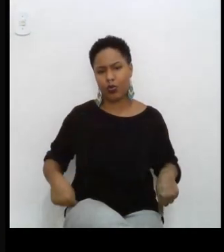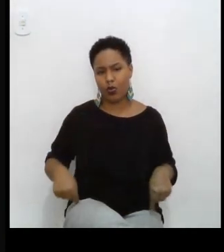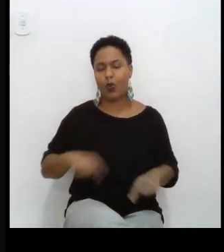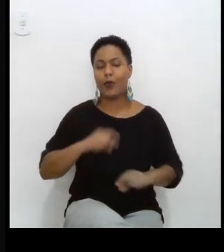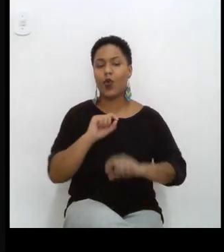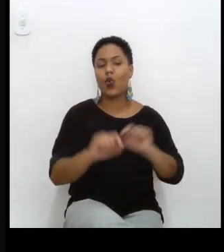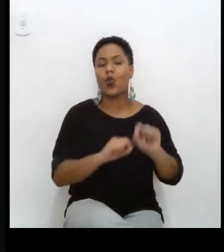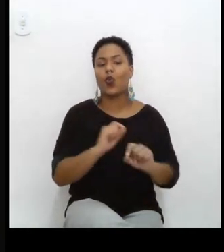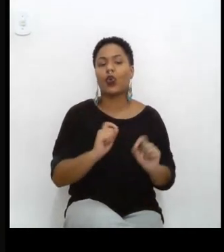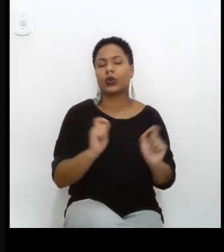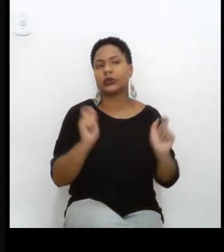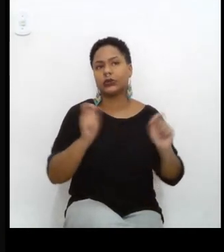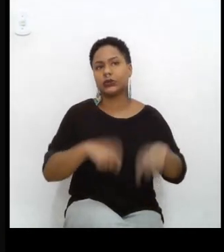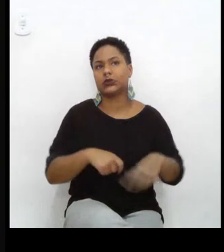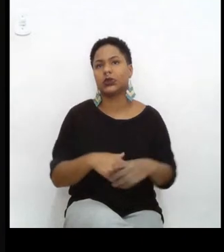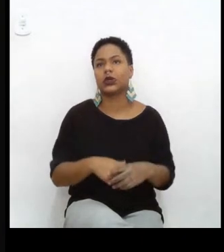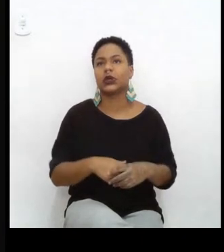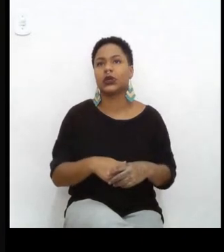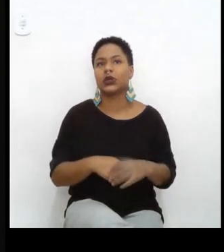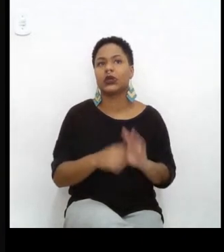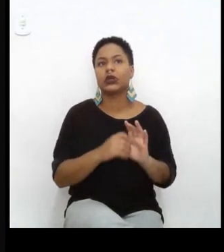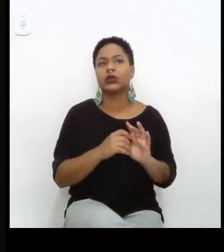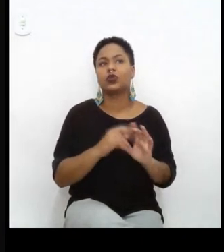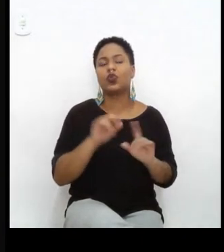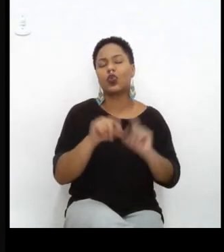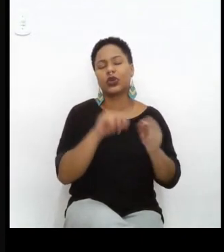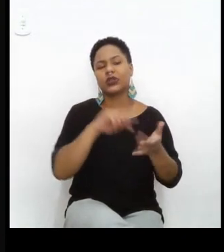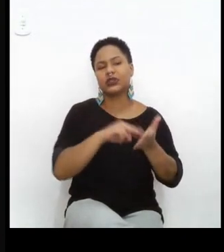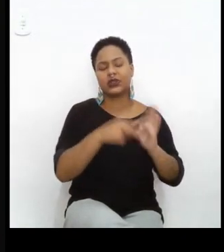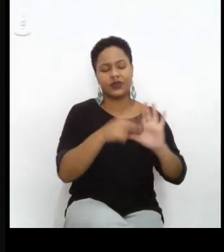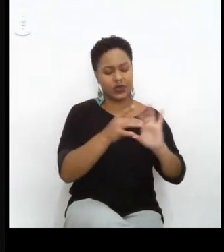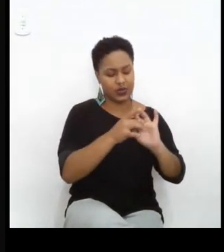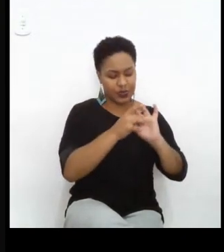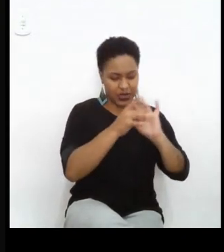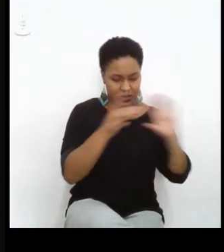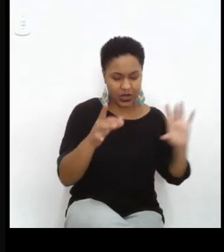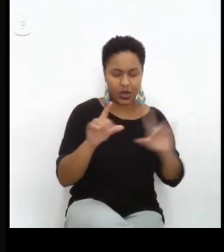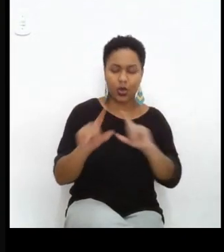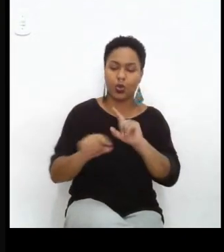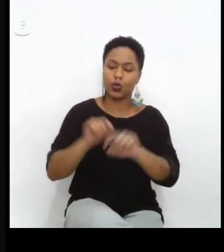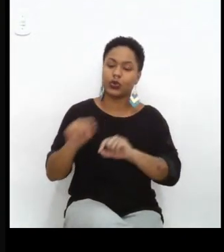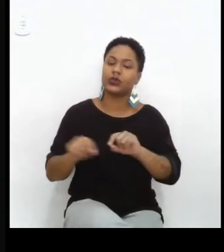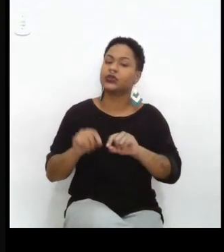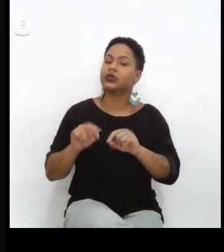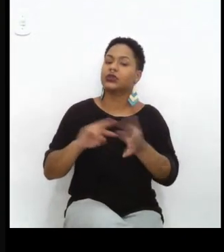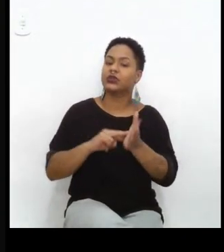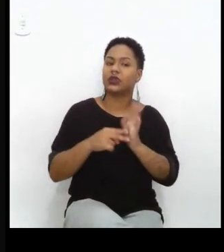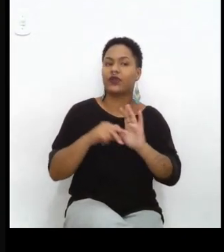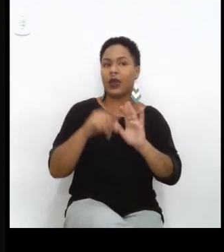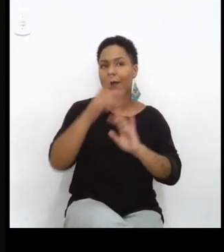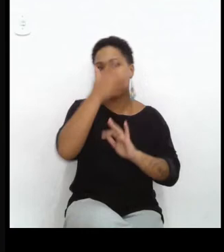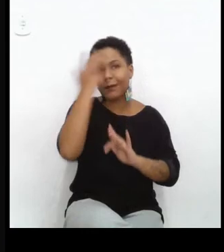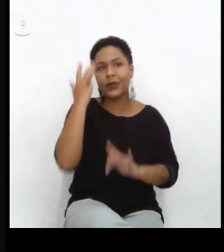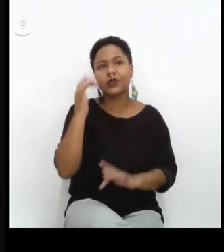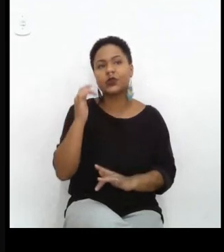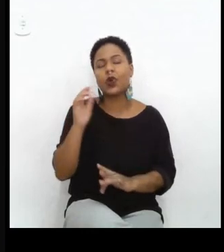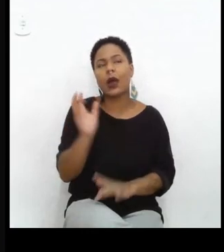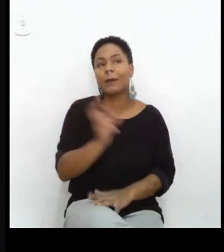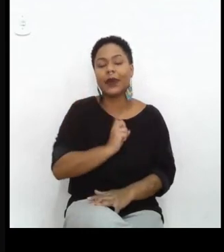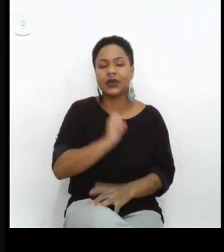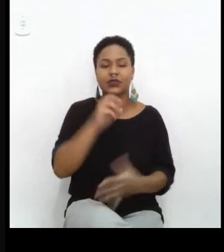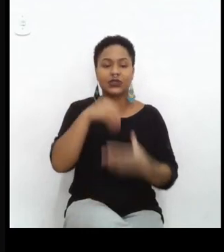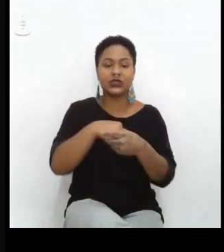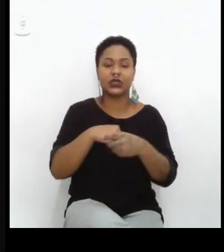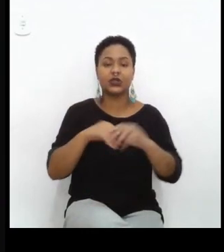que podem ser liberdade baile e pode ser uma pessoa amante dentro desses quadros que